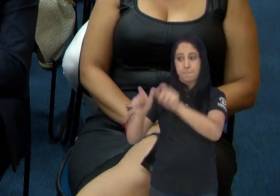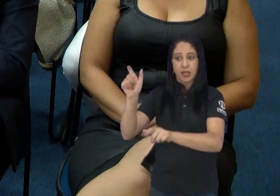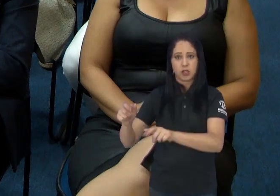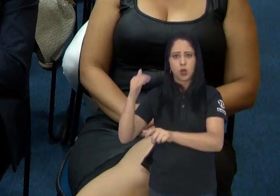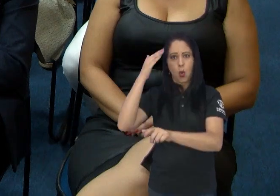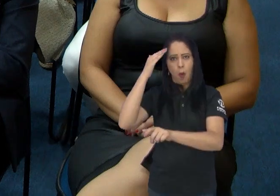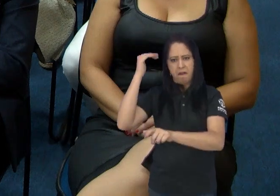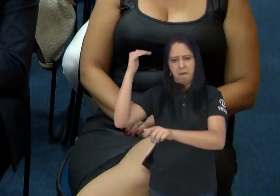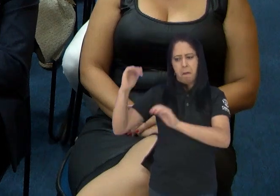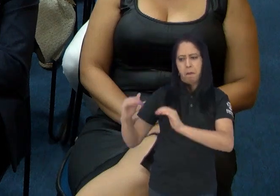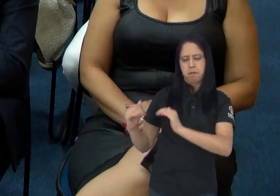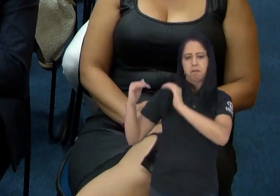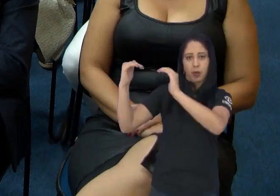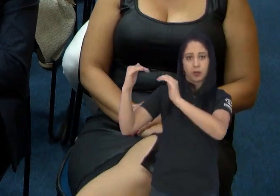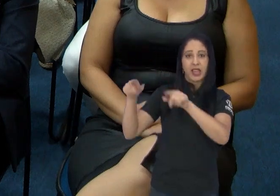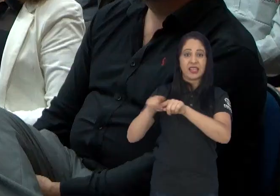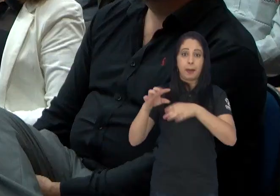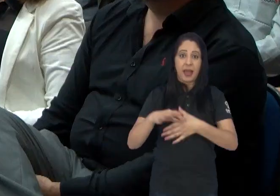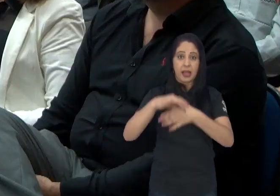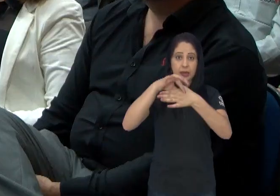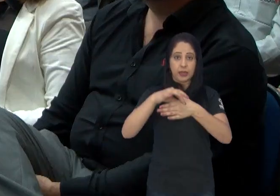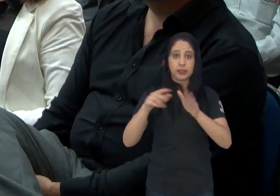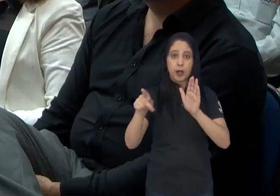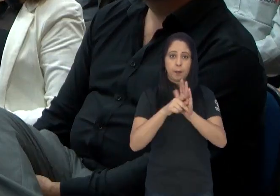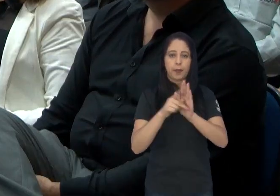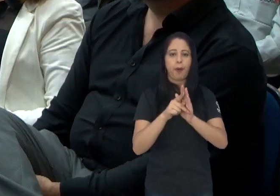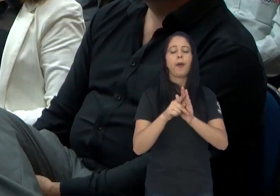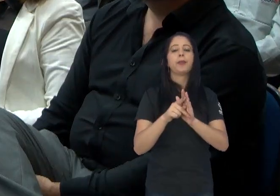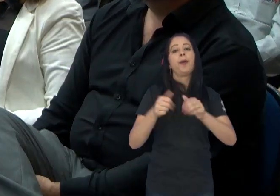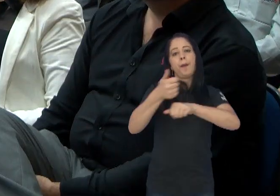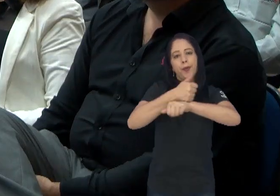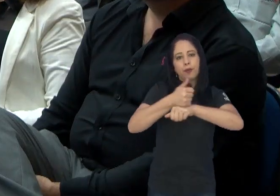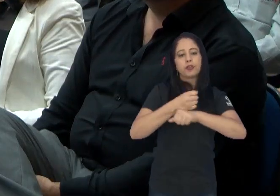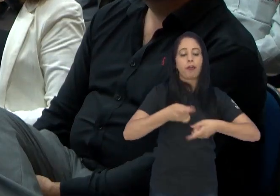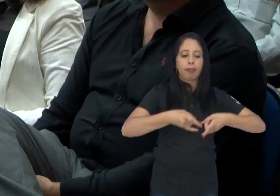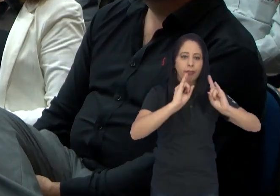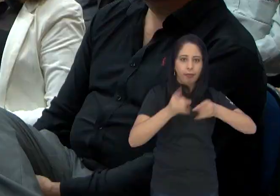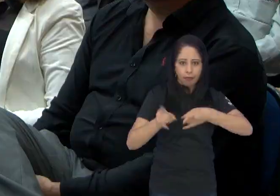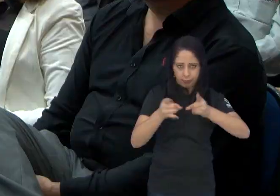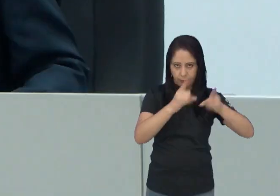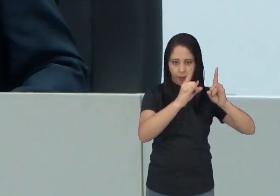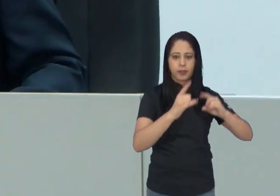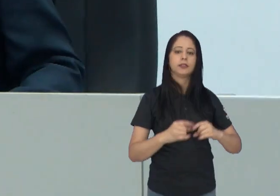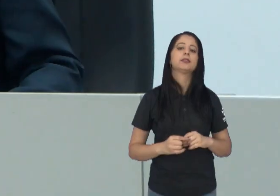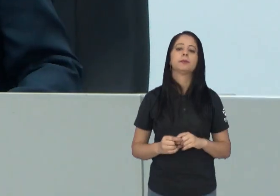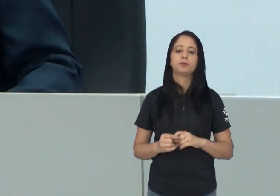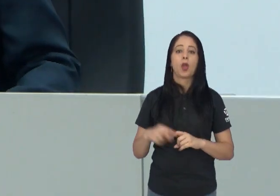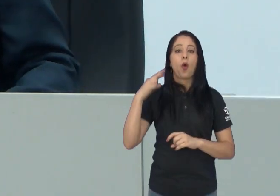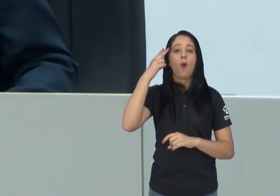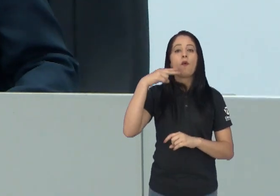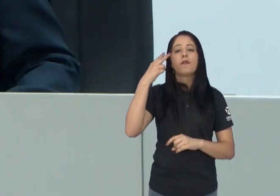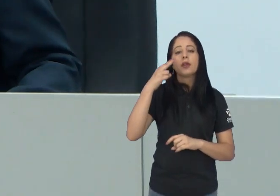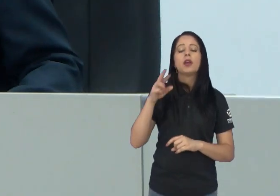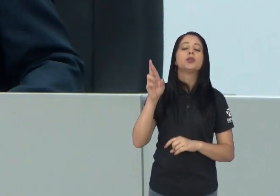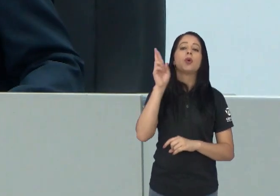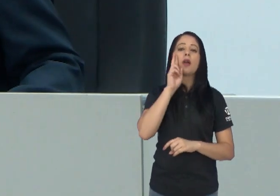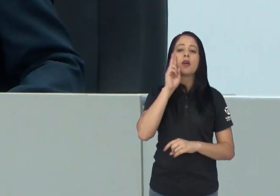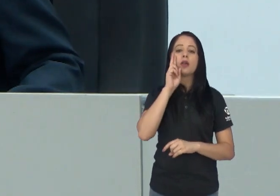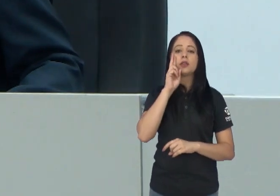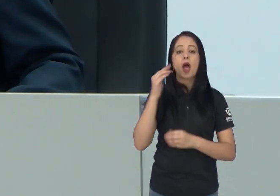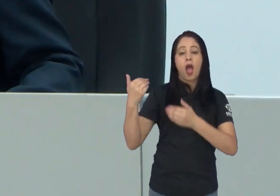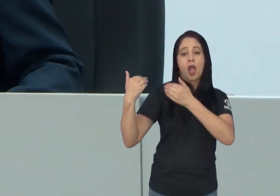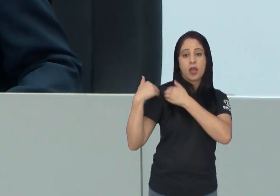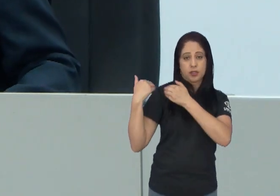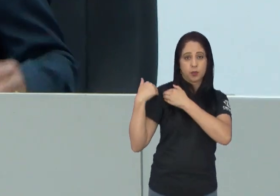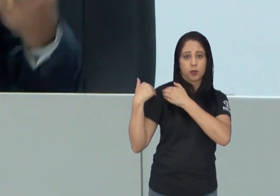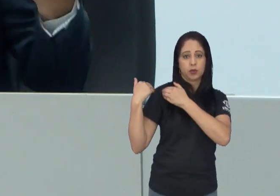de associações de síndicos da região que reforçaram o papel profissional do cargo. O vereador Renato Santiago foi o